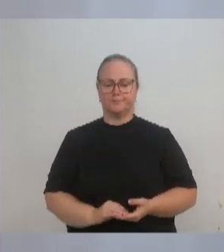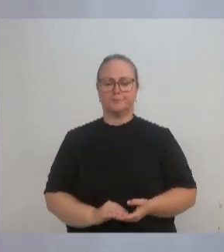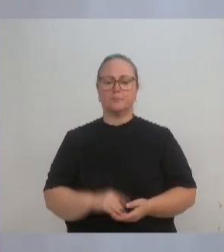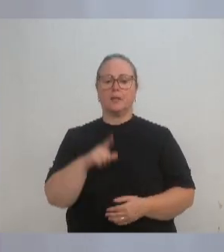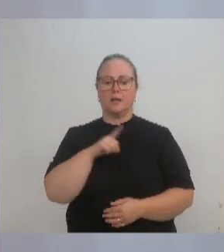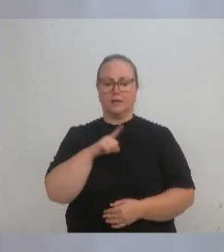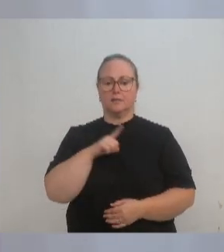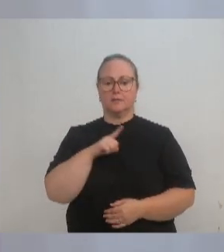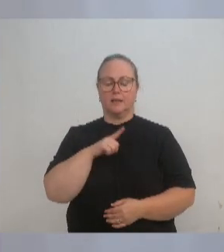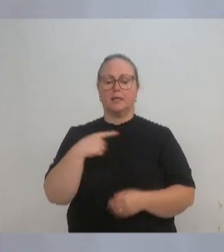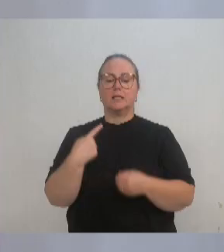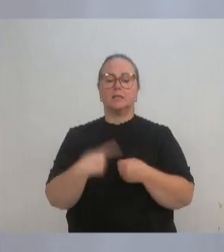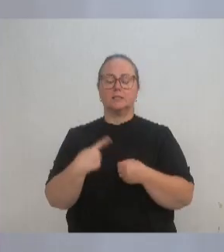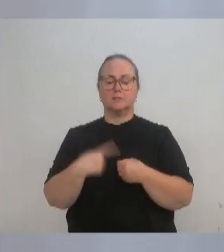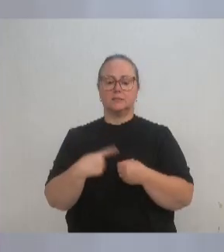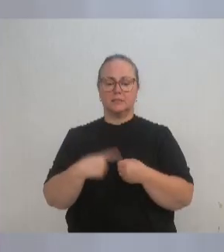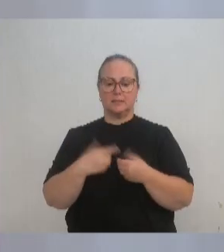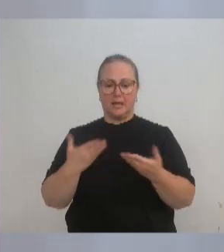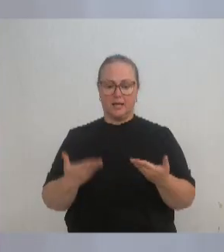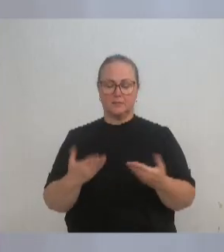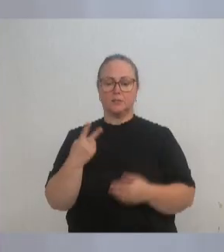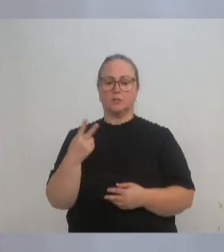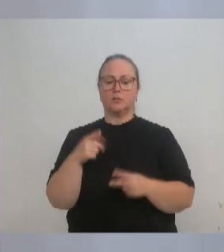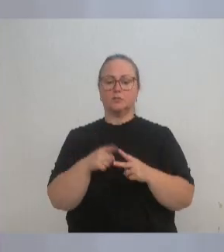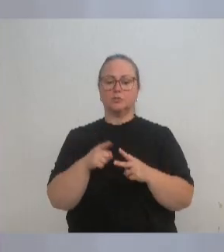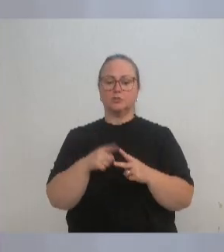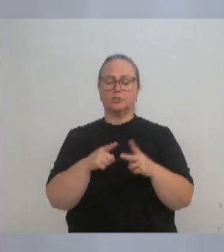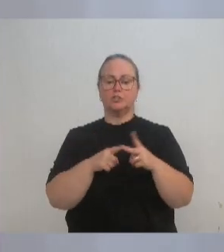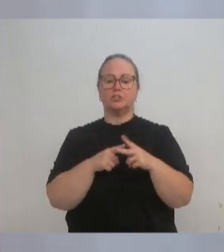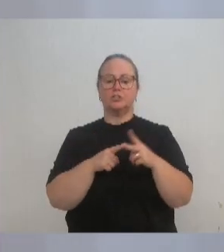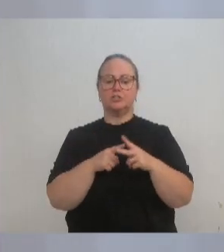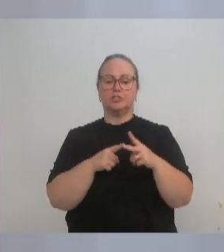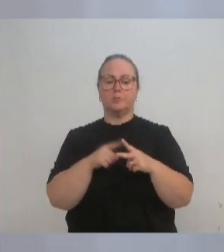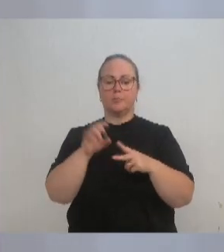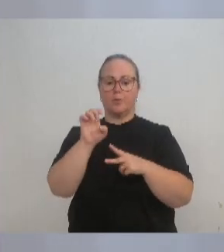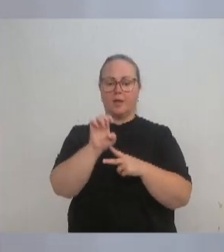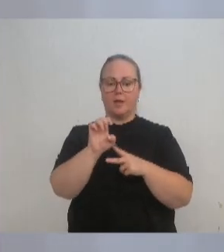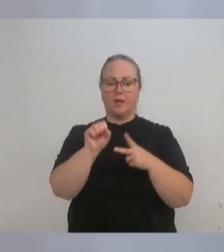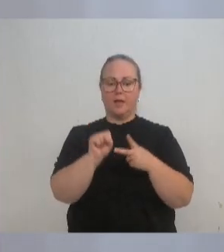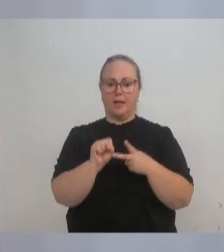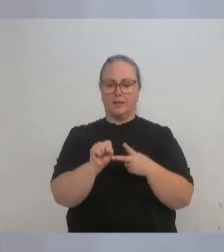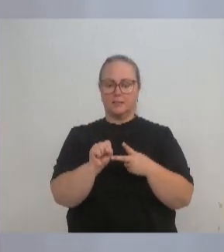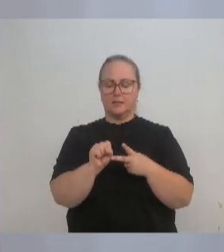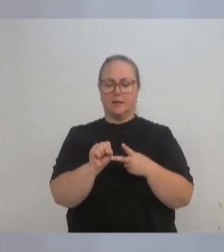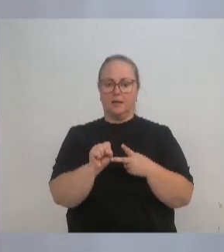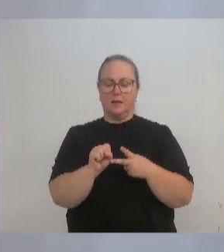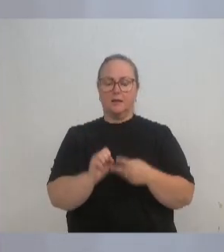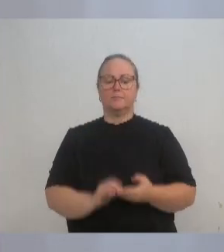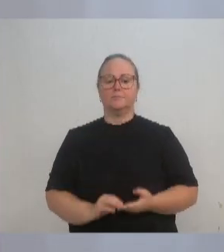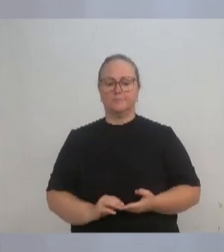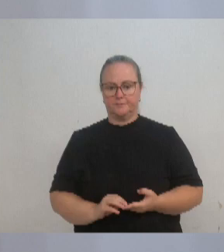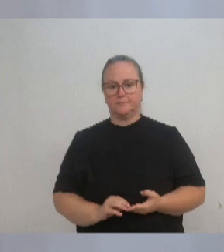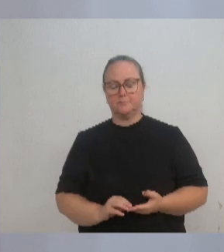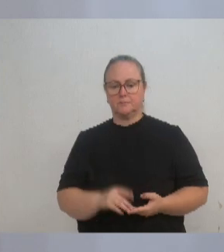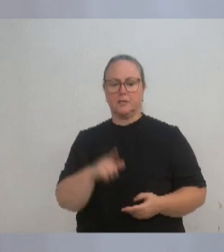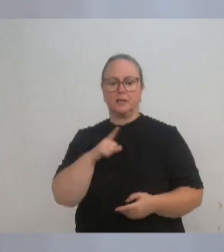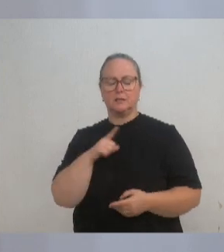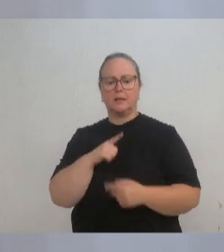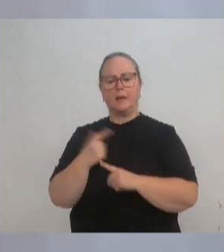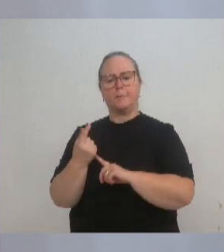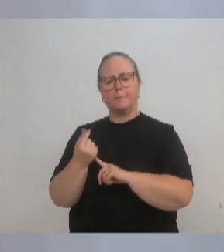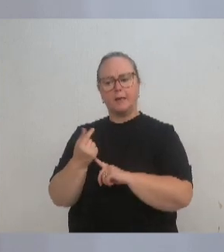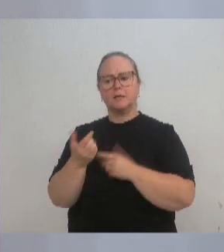REURB na nossa cidade, existem mais tipos, o E e o S. O S é credenciado pelo município, sim. É feita uma tomada de preço, um